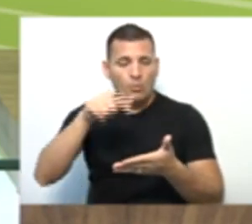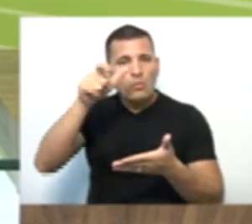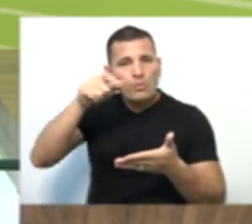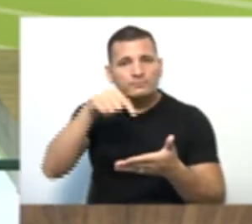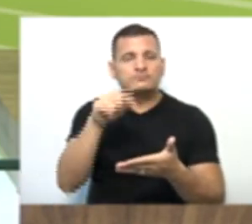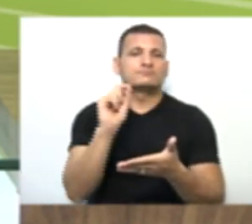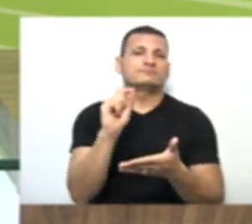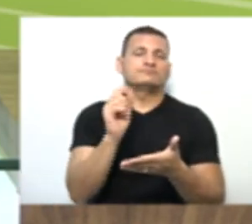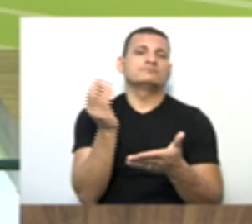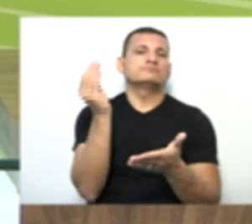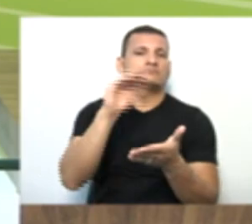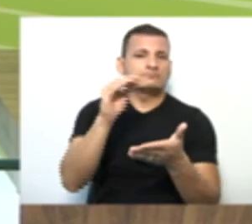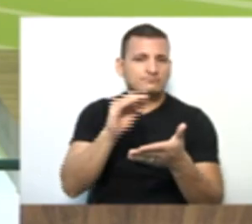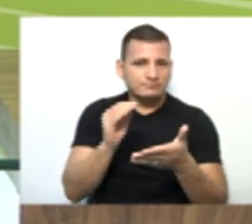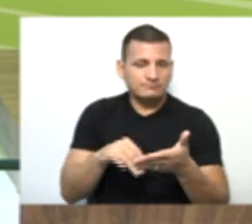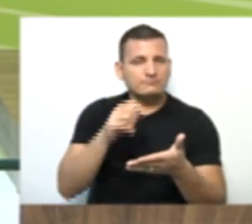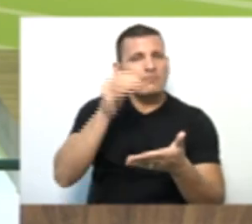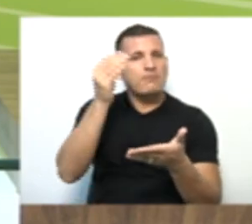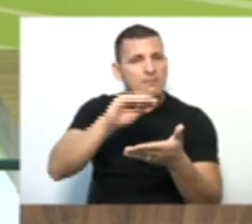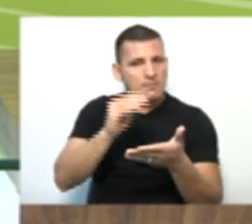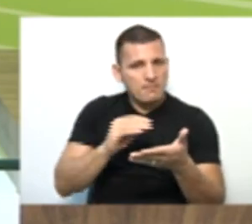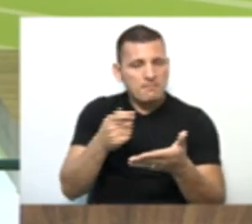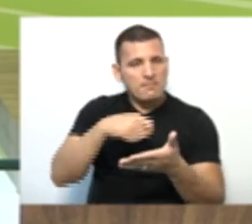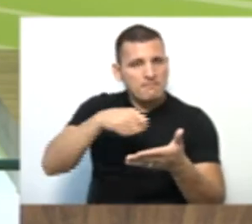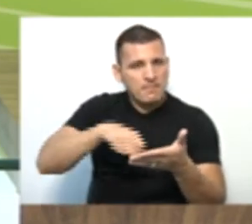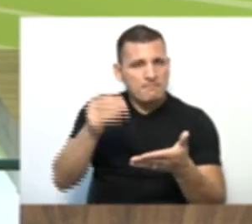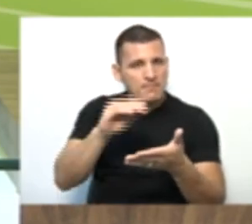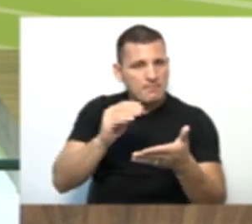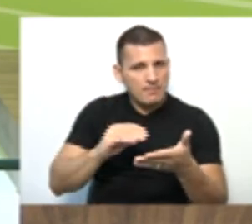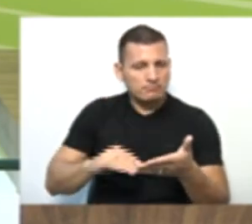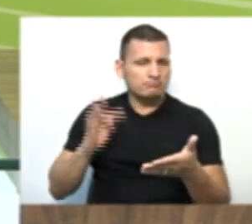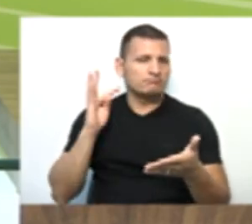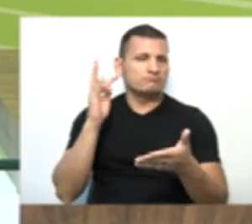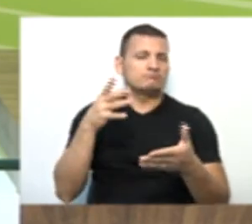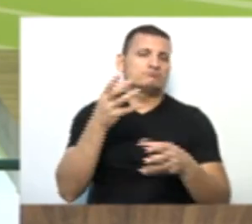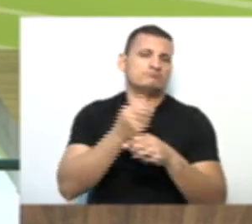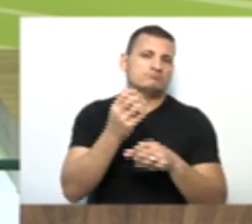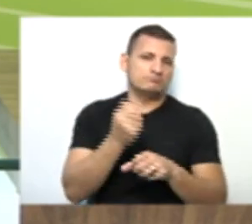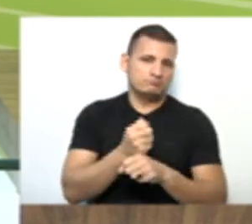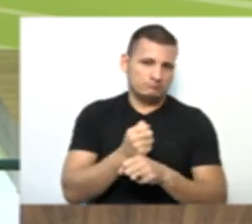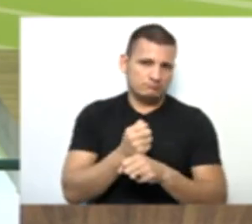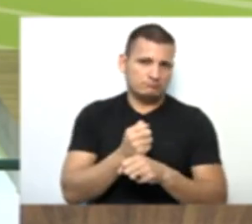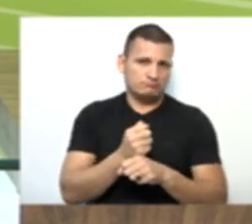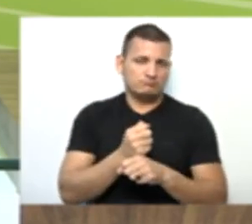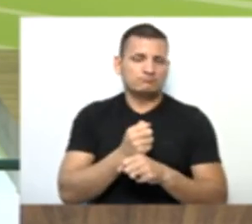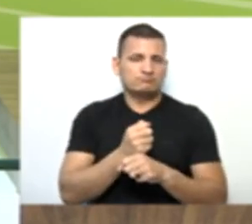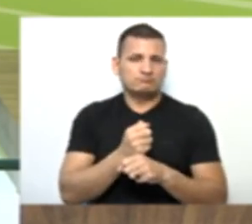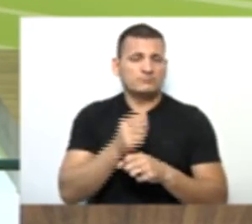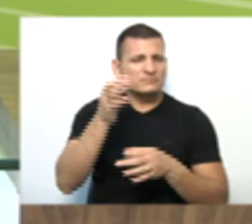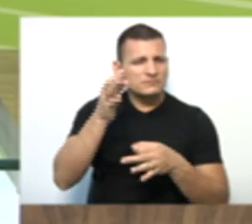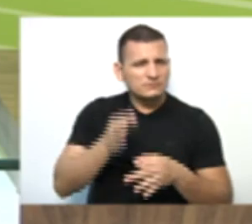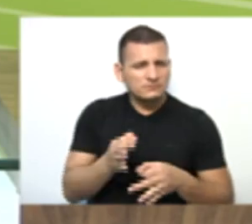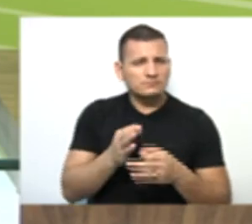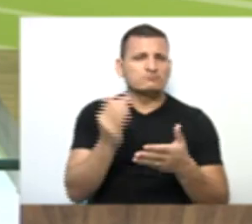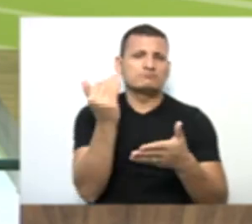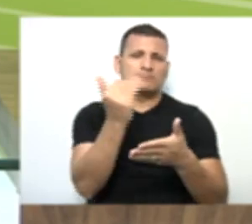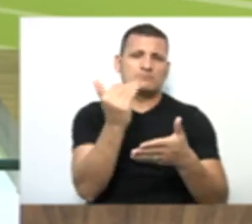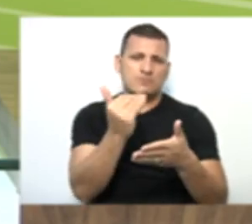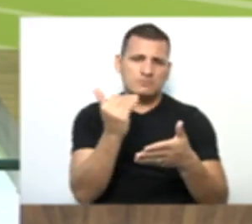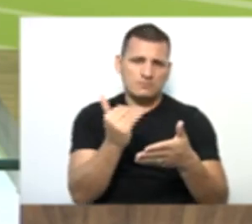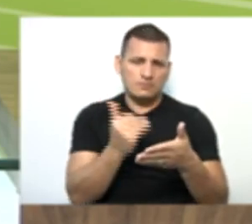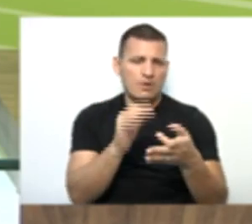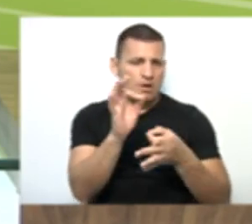fazemos o lançamento contábil. Cada fato ali na ordem cronológica, ou seja, na sua ordem